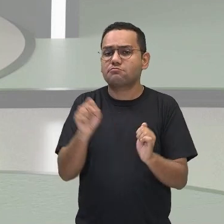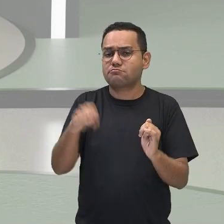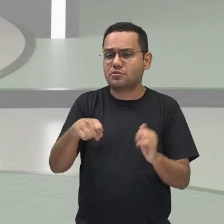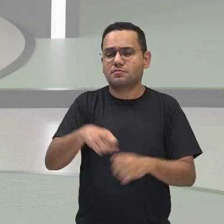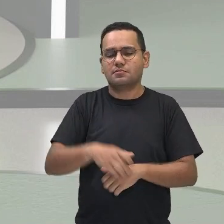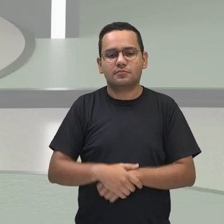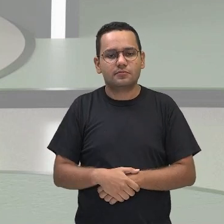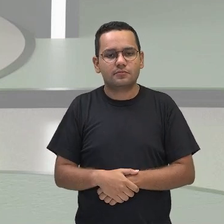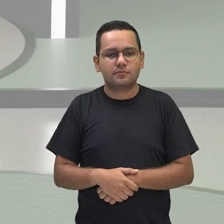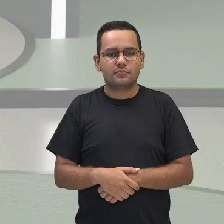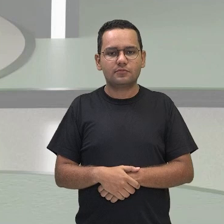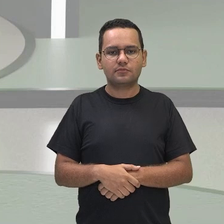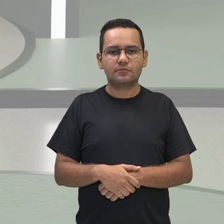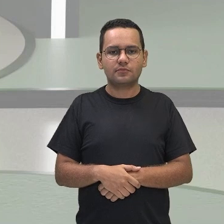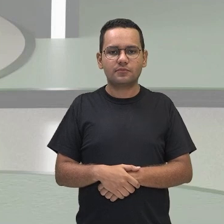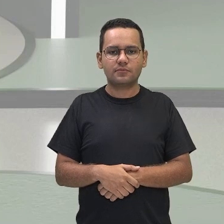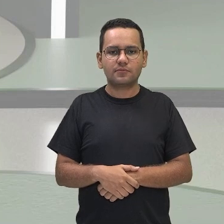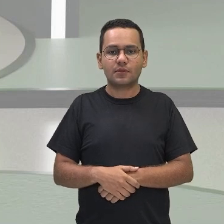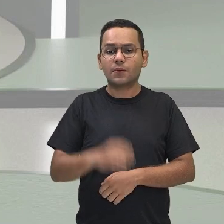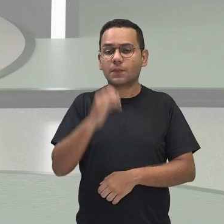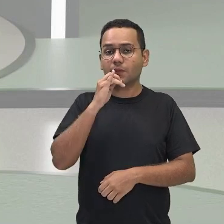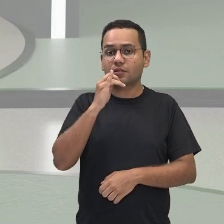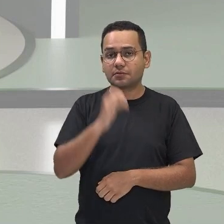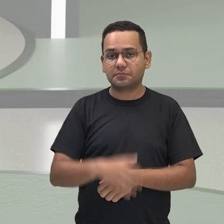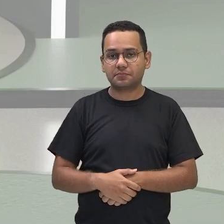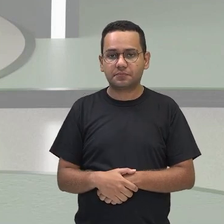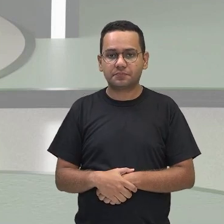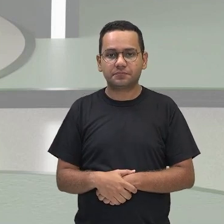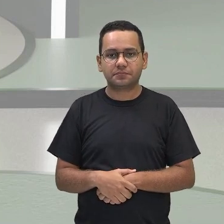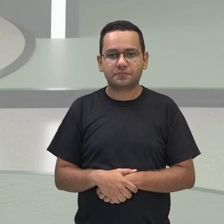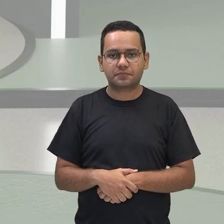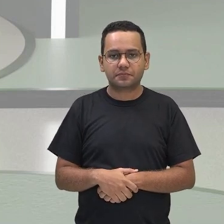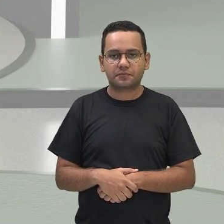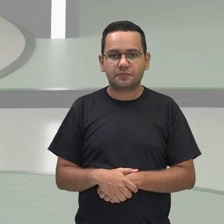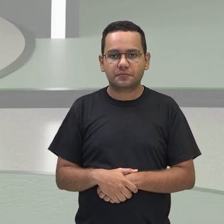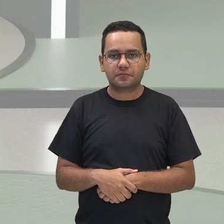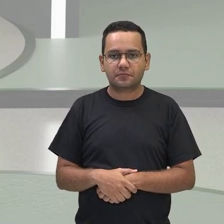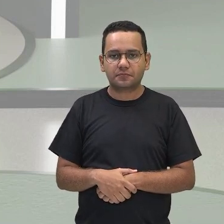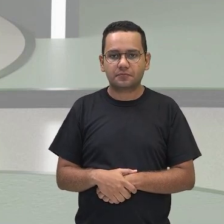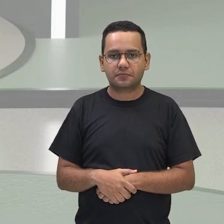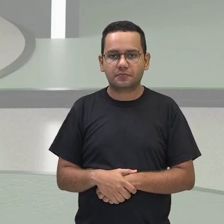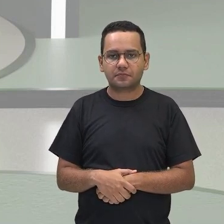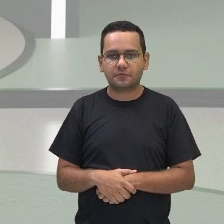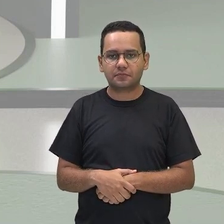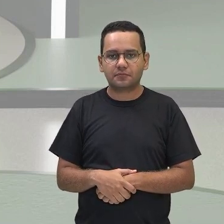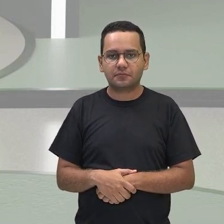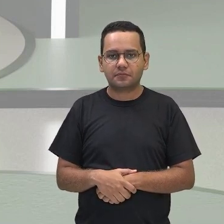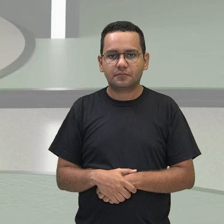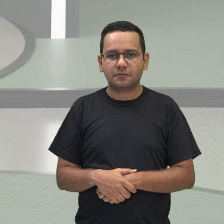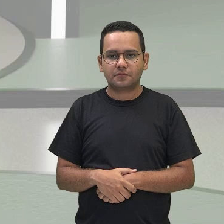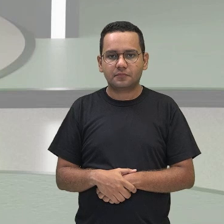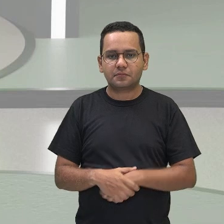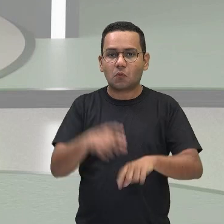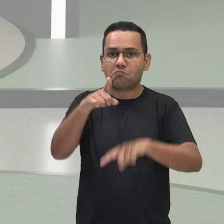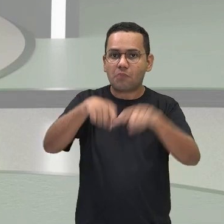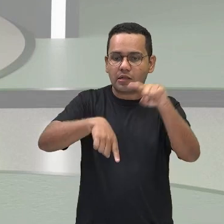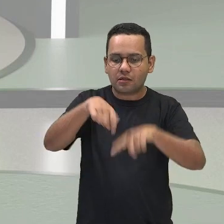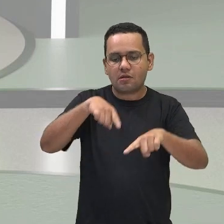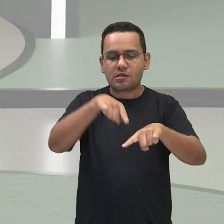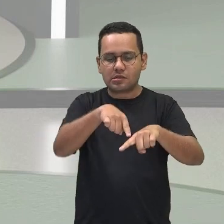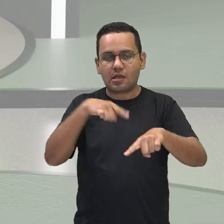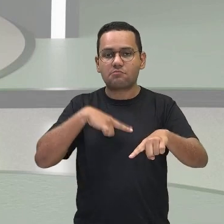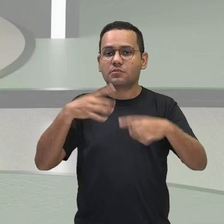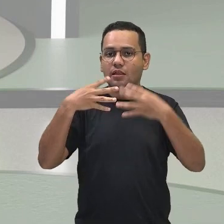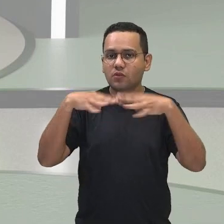ela aproveita os elementos que estão na natureza, né? A matéria que se encontra na